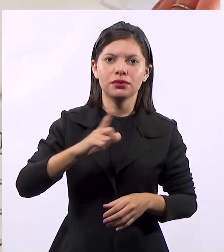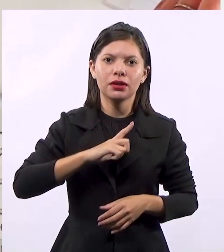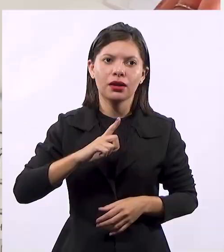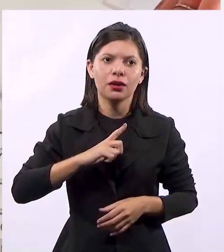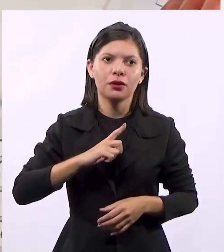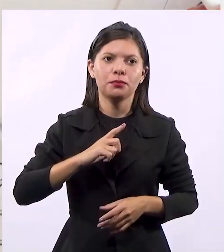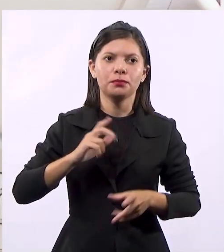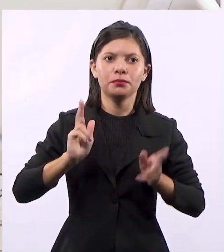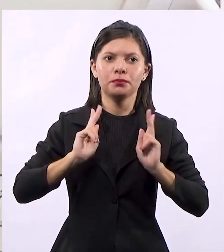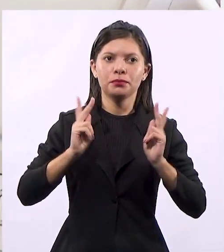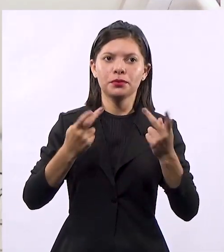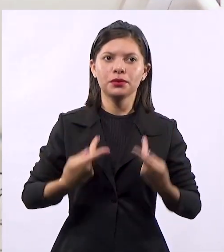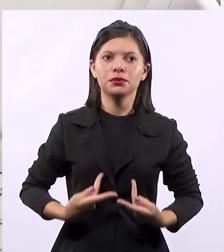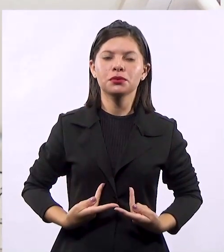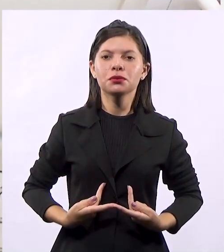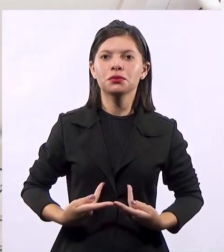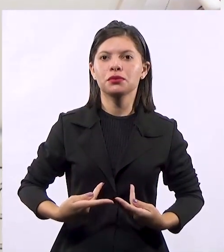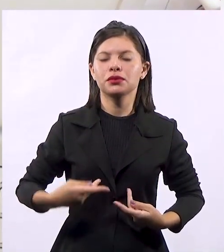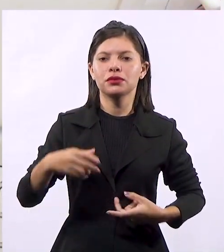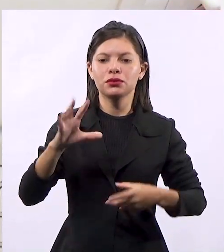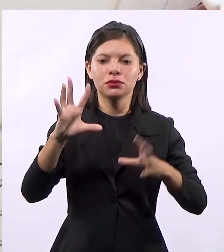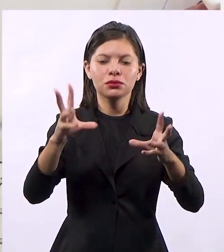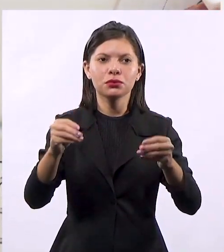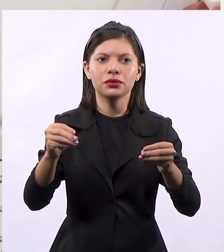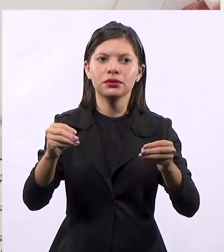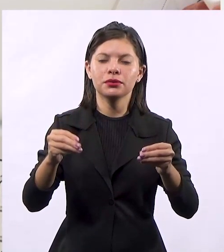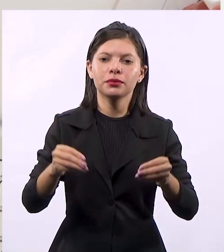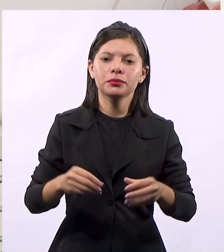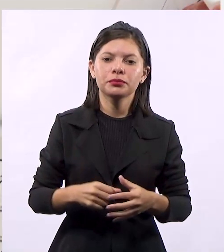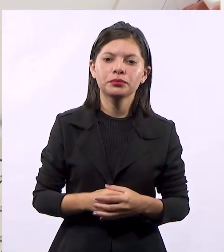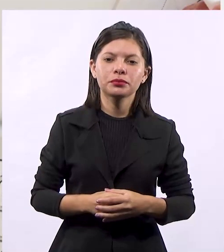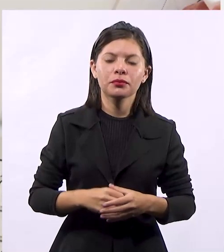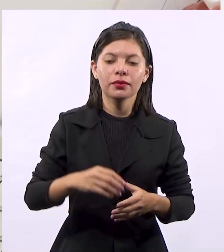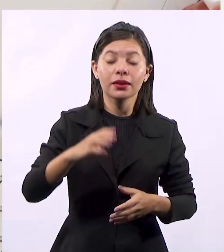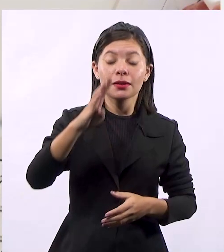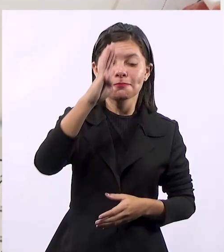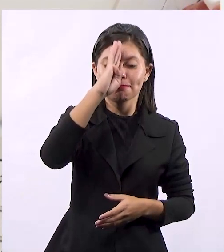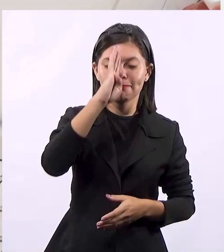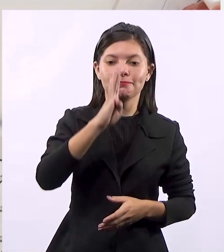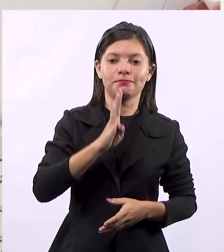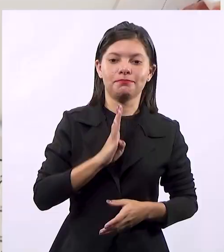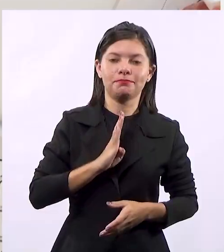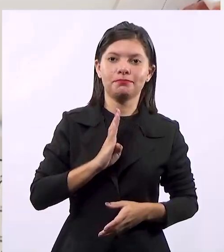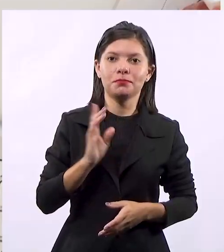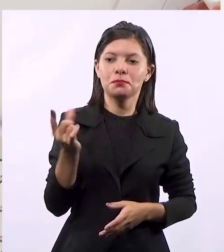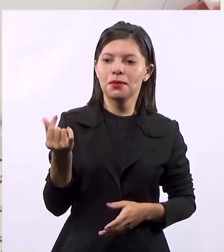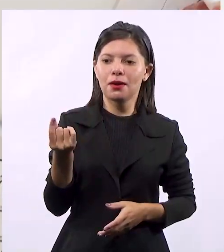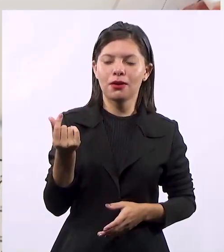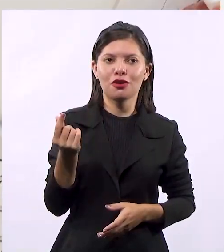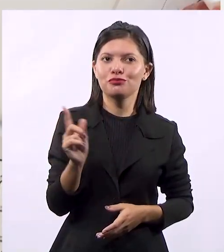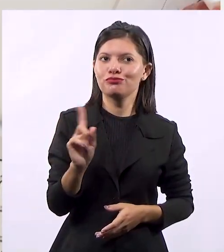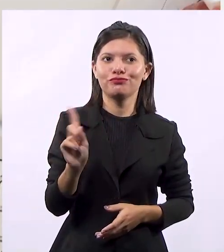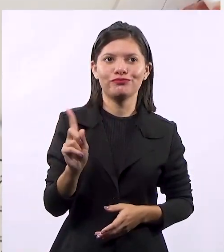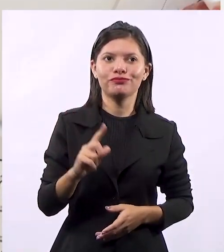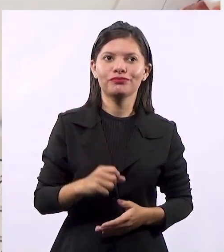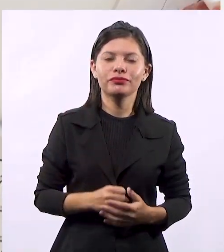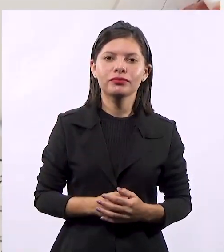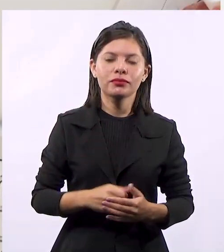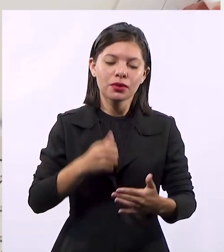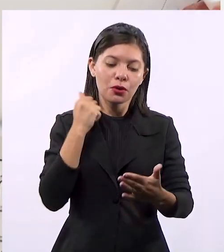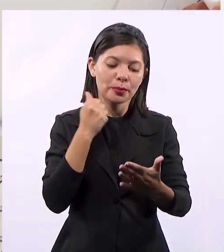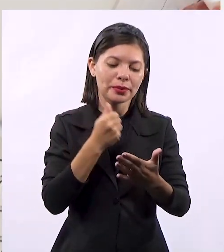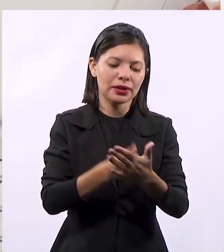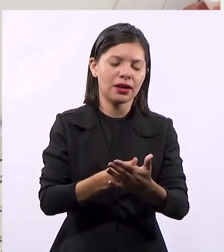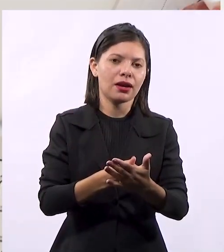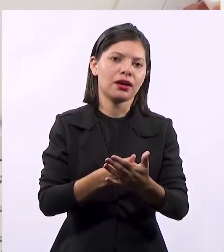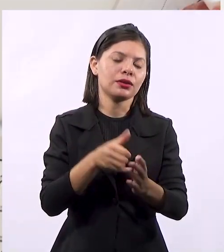da Declaração Universal dos Direitos Humanos, está no artigo 26 que a instrução, ou seja, a